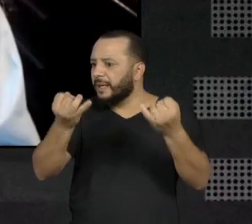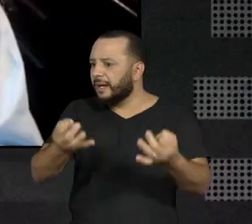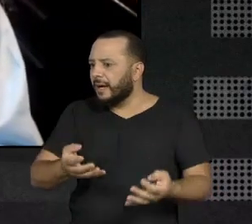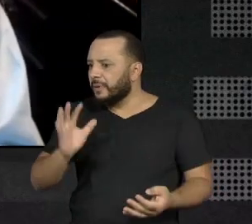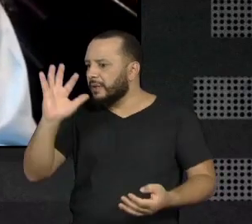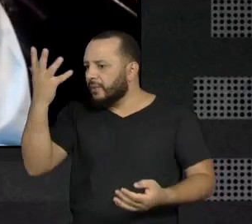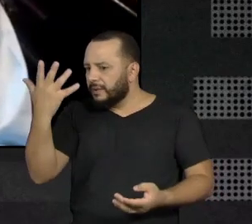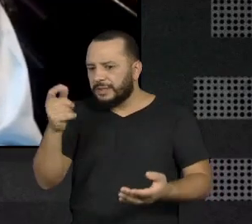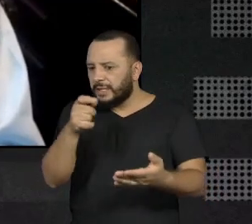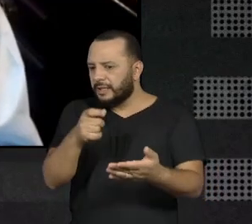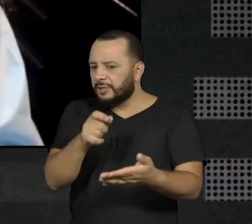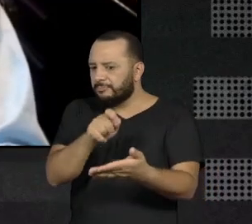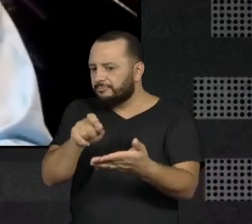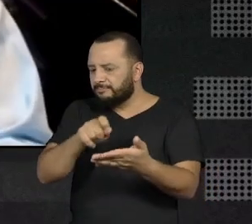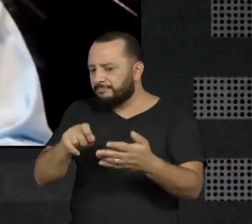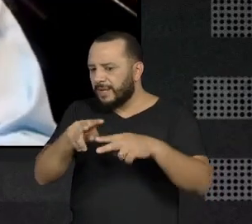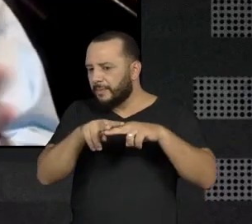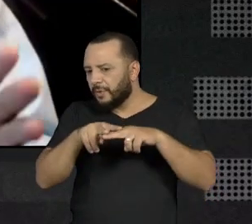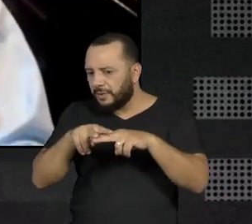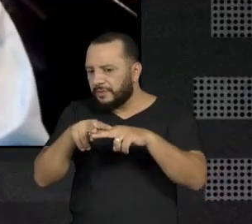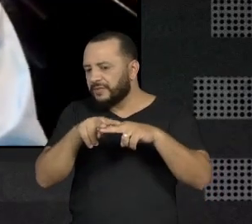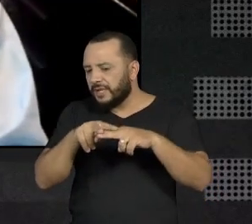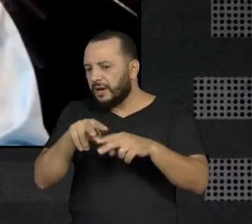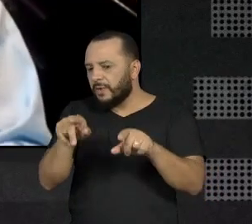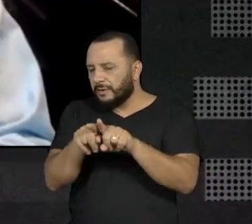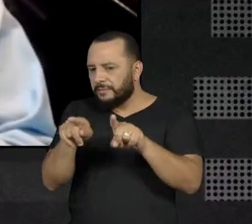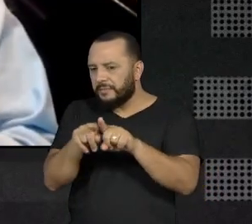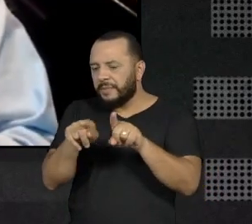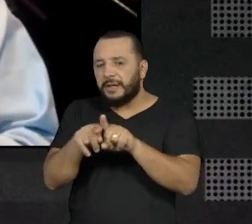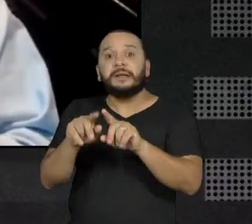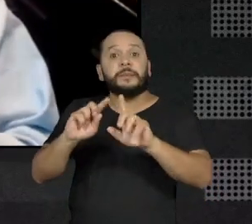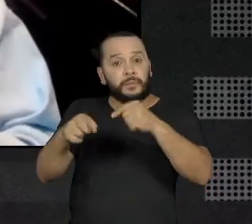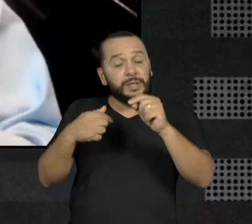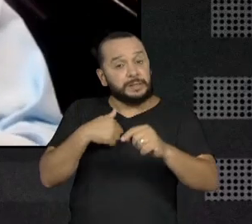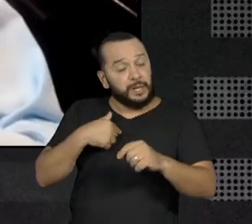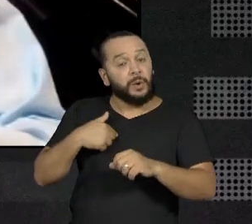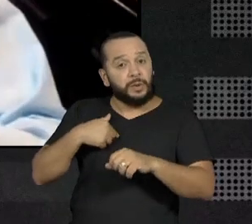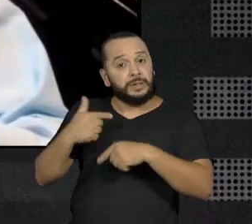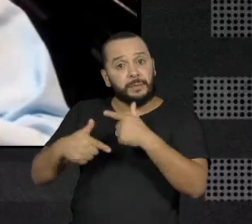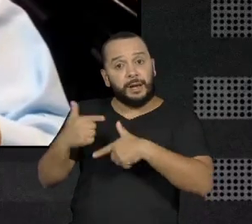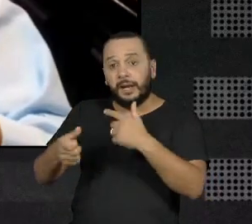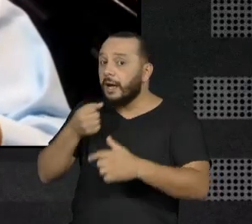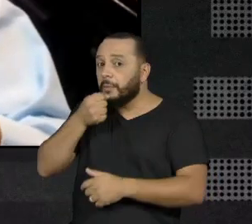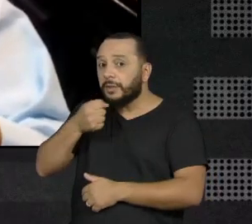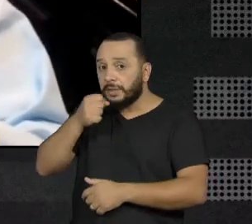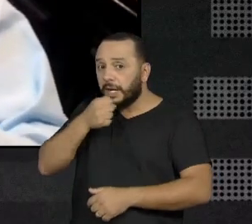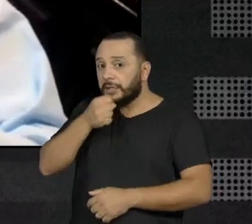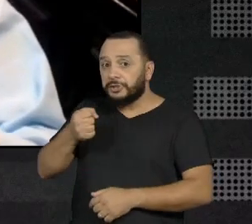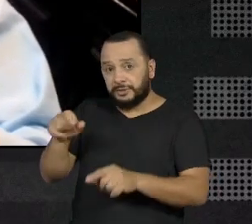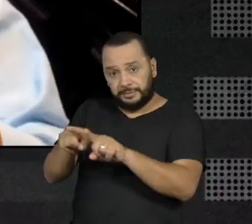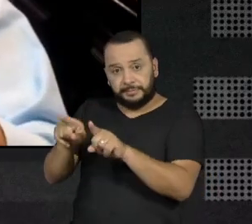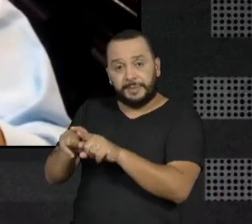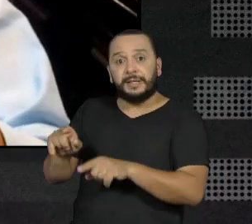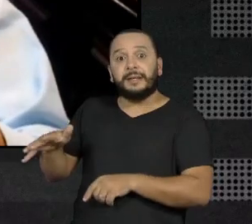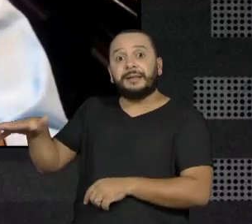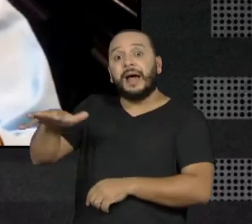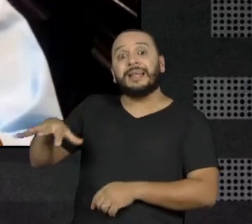exemplo, e depois na reportagem policial ainda aperfeiçoou, me ensinou a escrever de uma maneira